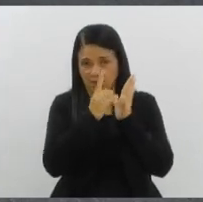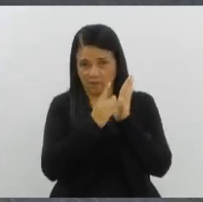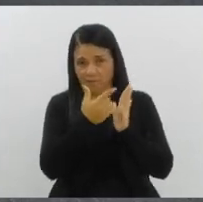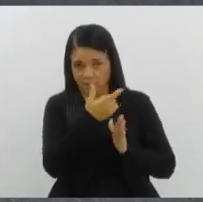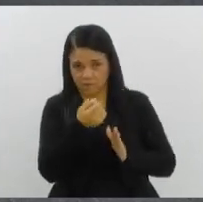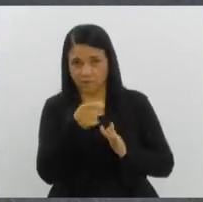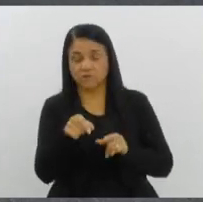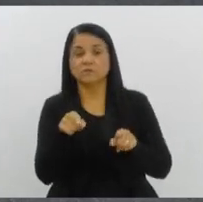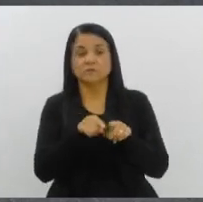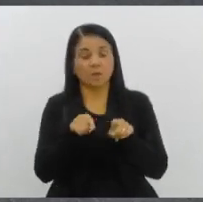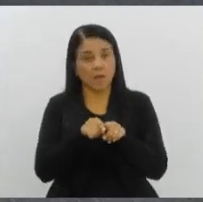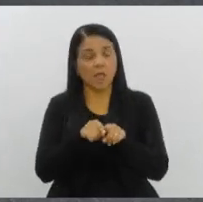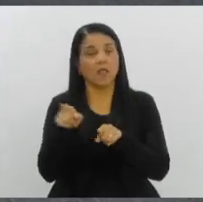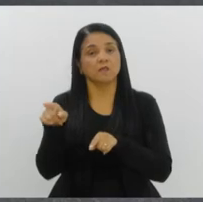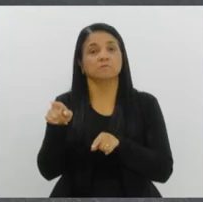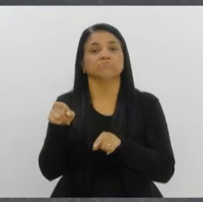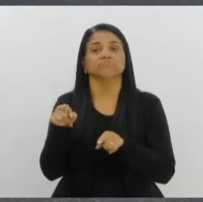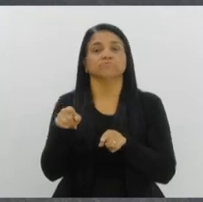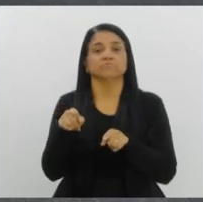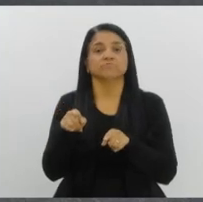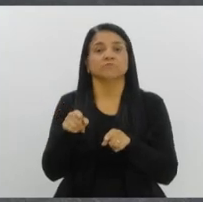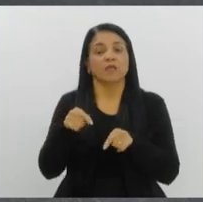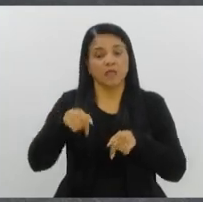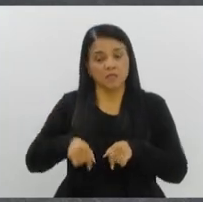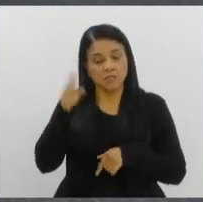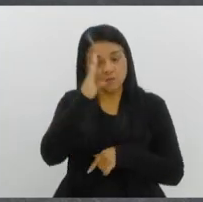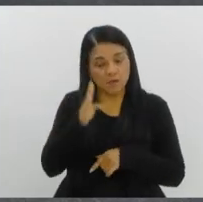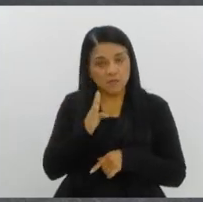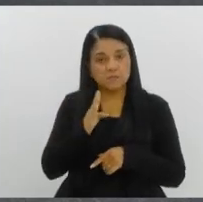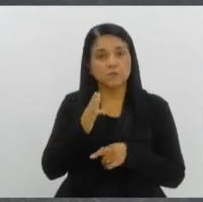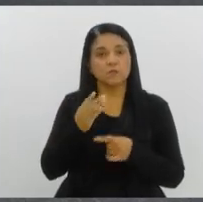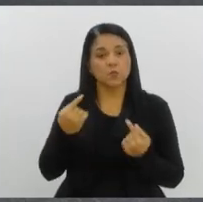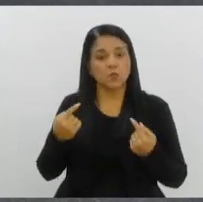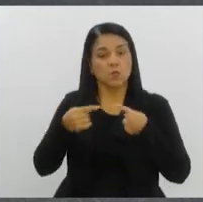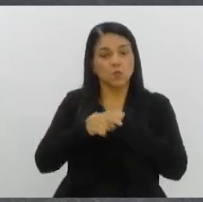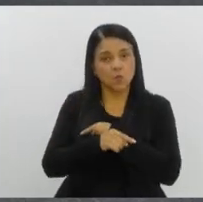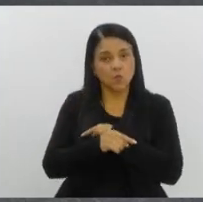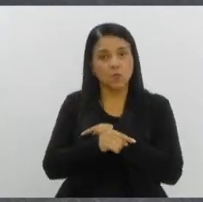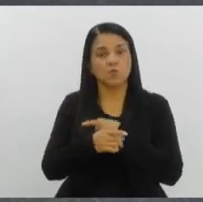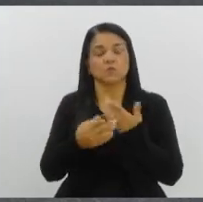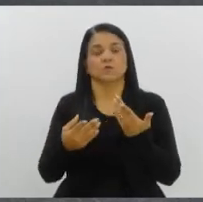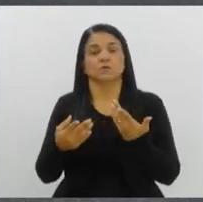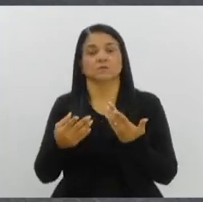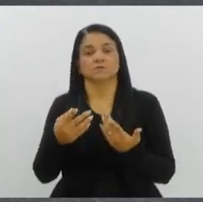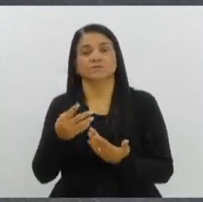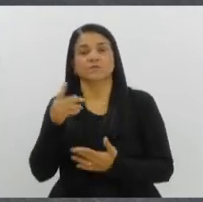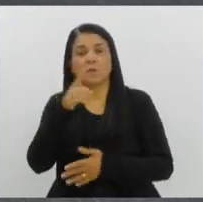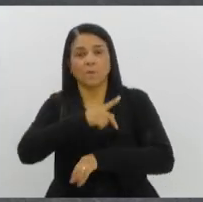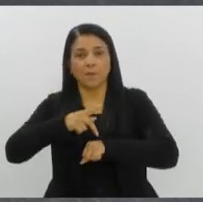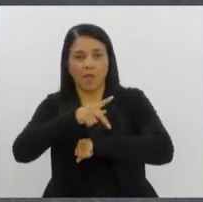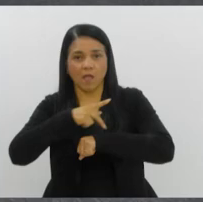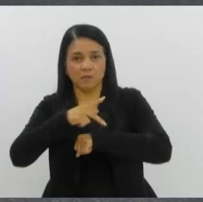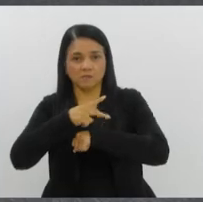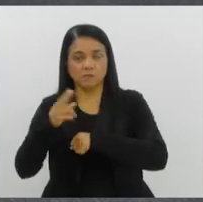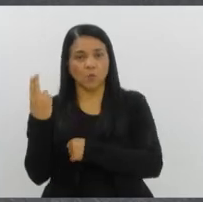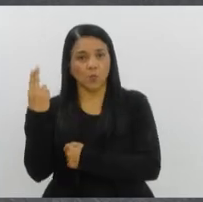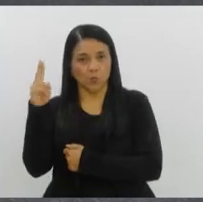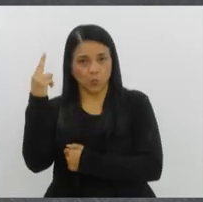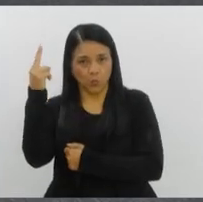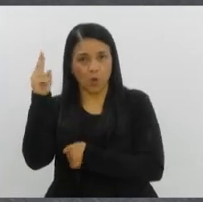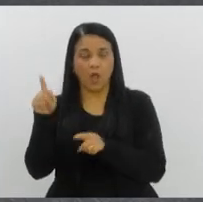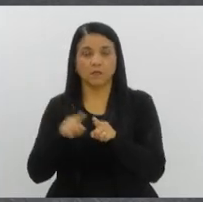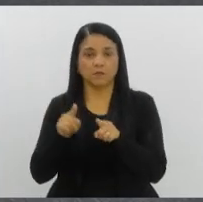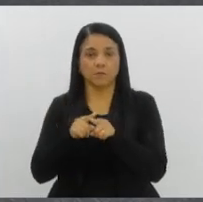no nosso país, que, inclusive, na contramão de outros países, como o Uruguai, ou até mesmo a Espanha, que tem regras